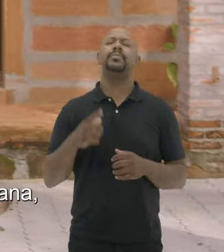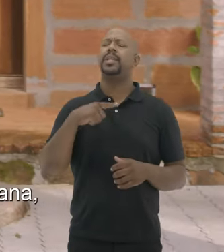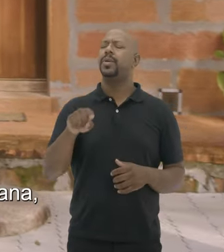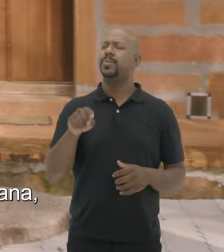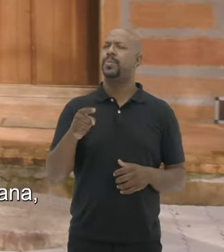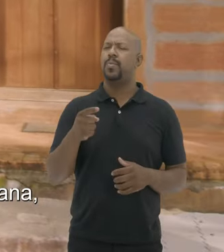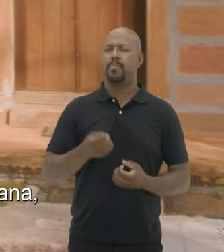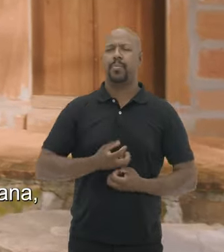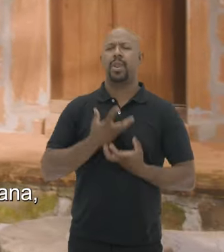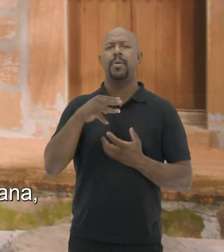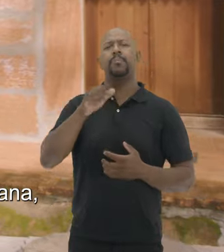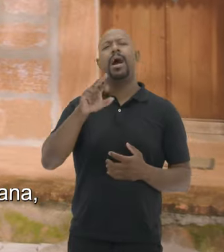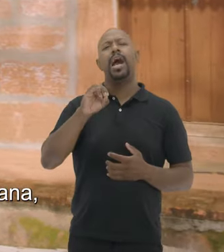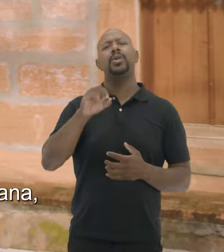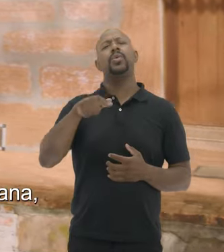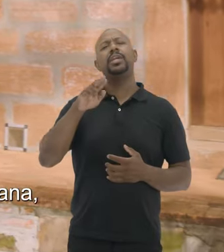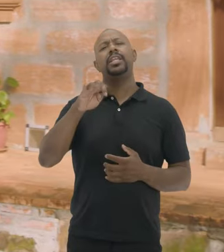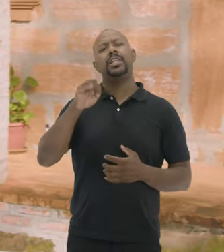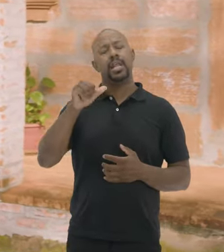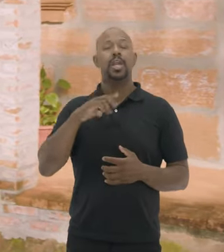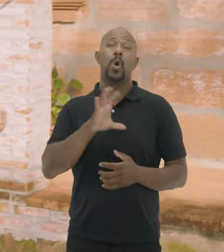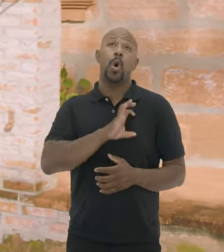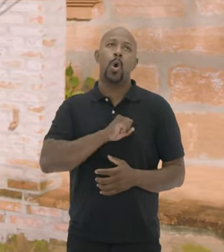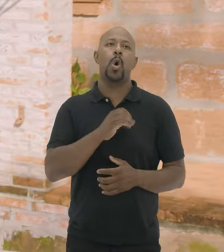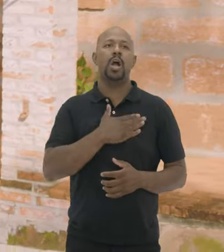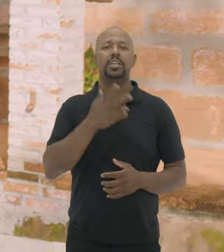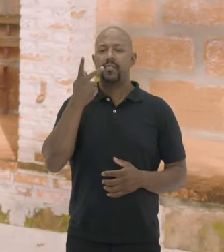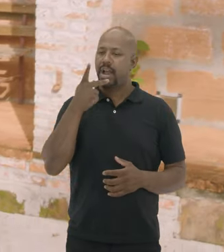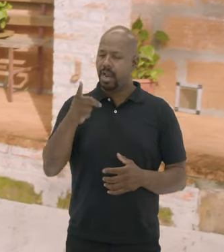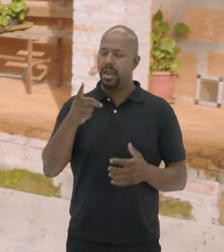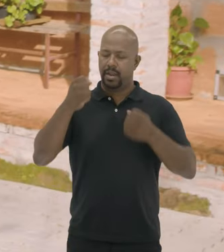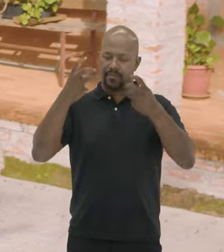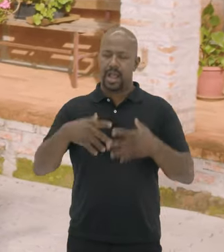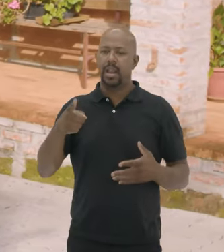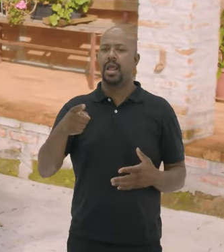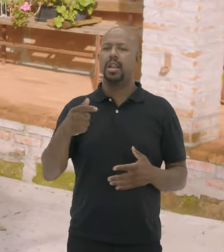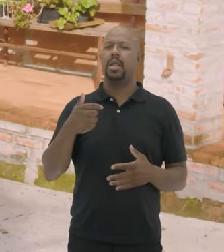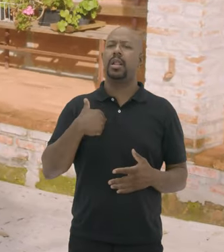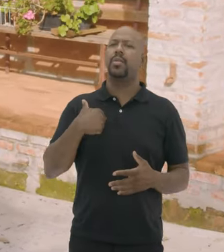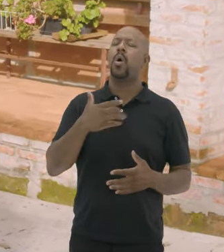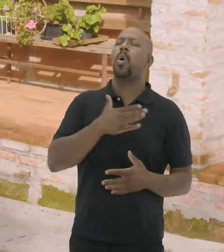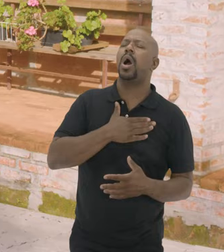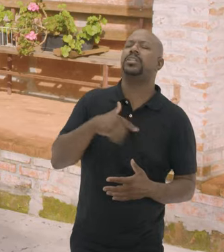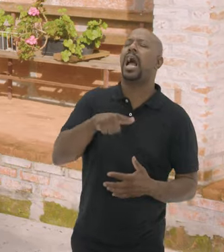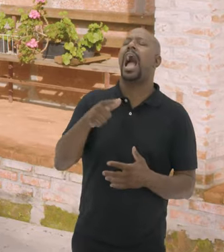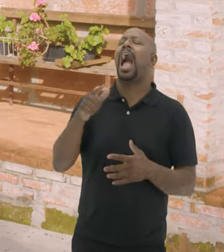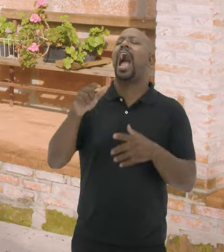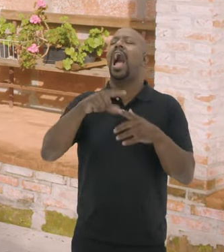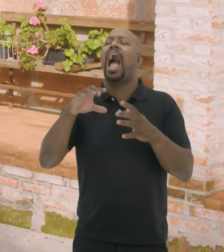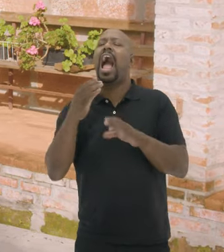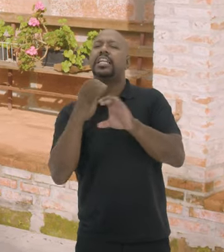tem um tem um poema do Mário Quintana que eu gosto muito que ele determinada passagem ele fala eu não gosta arquitetura nova porque